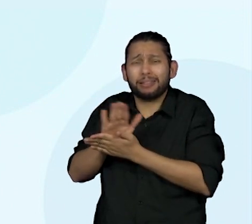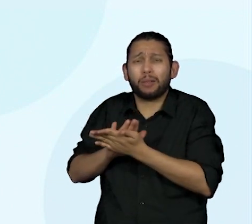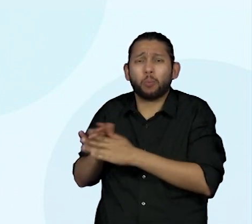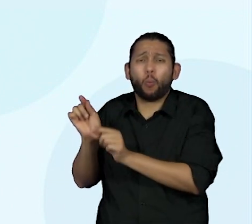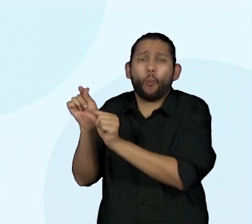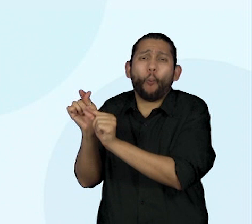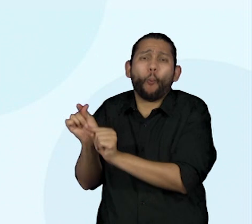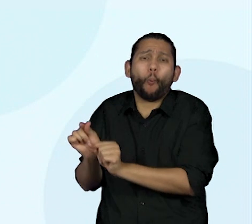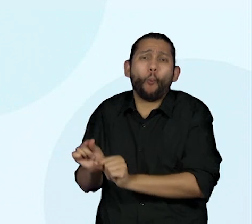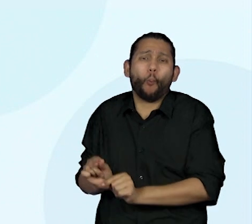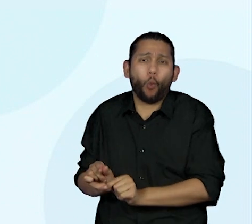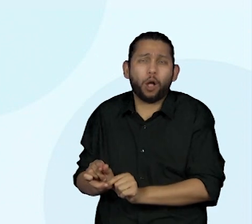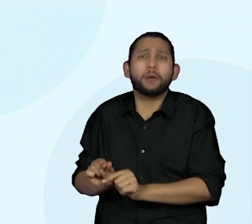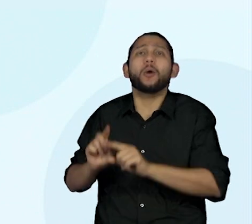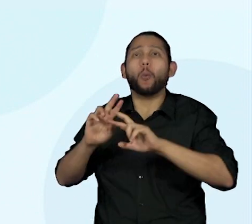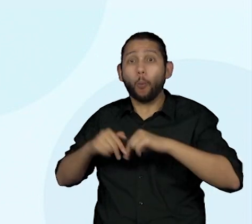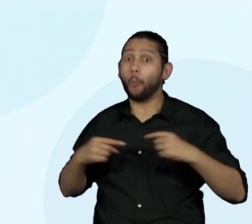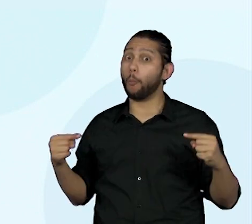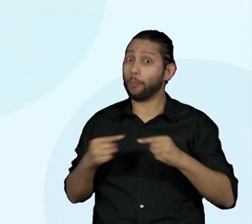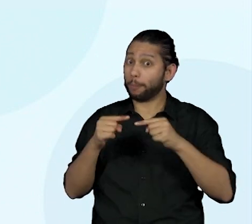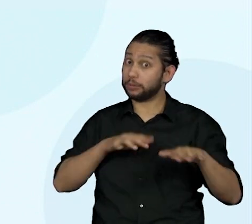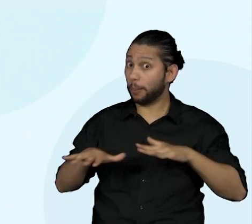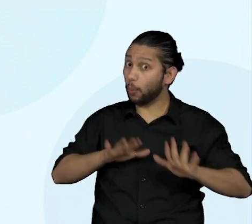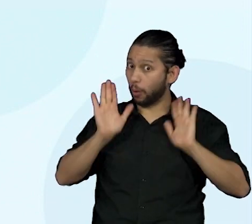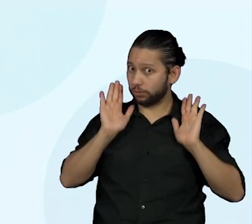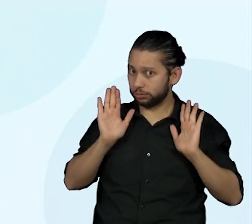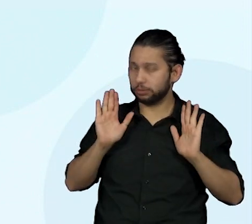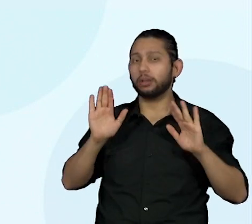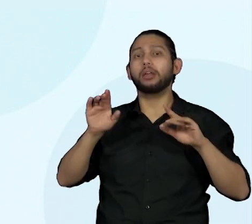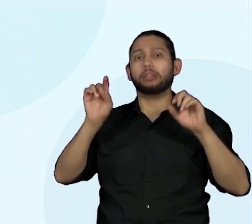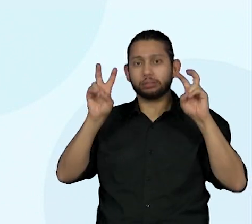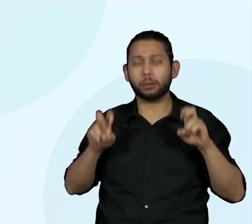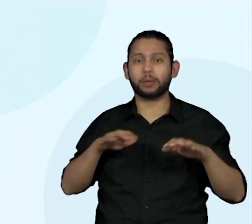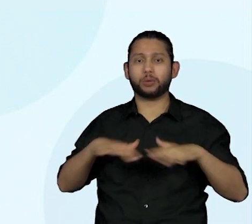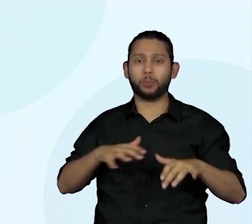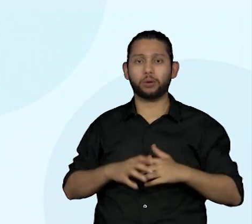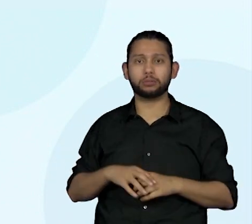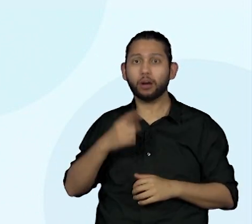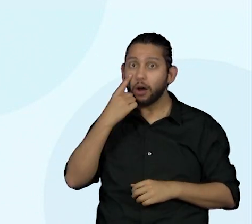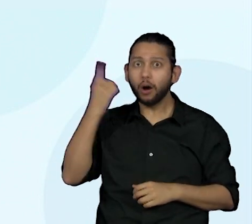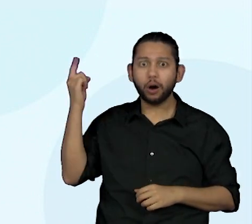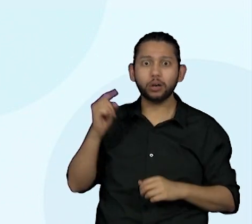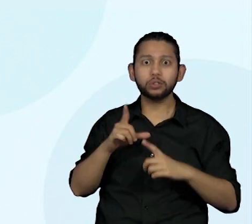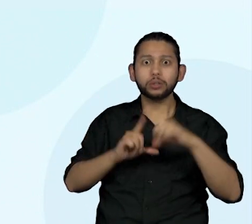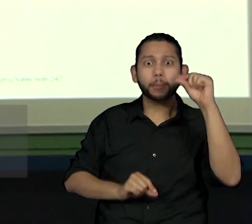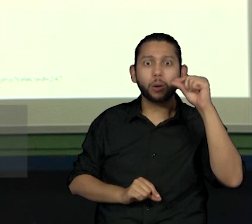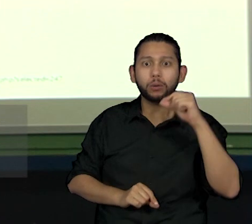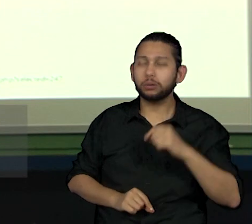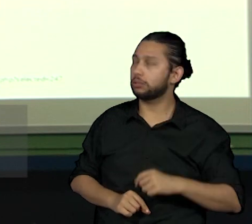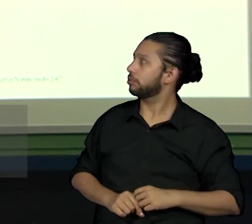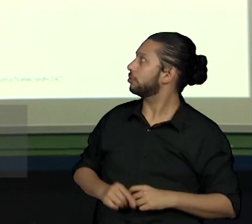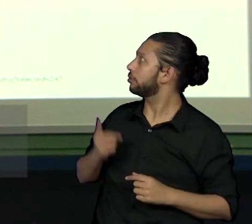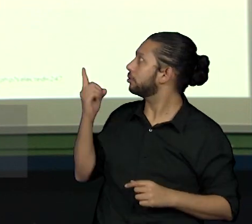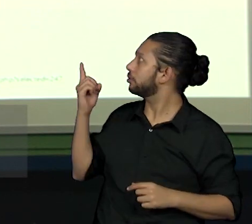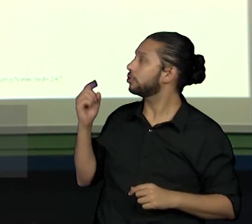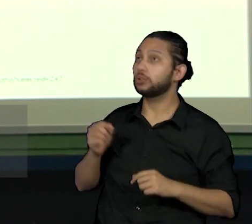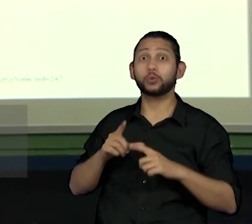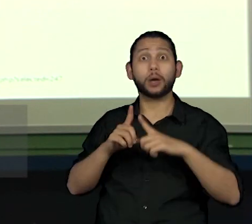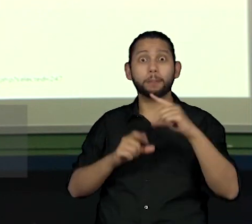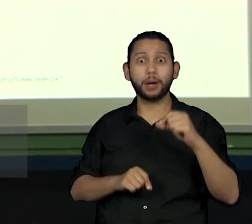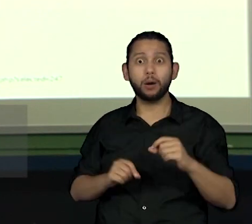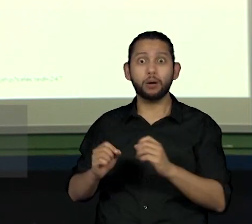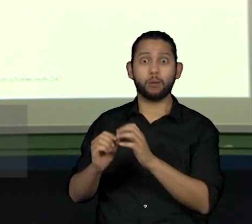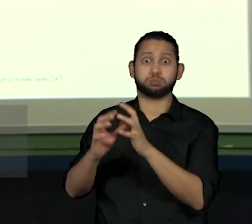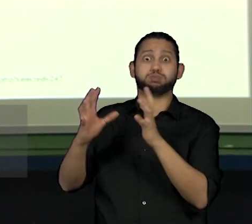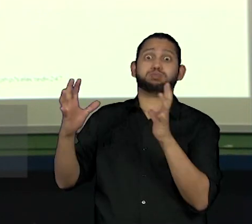teve poucas mortes relacionadas a terremoto nesse período. Olha o Japão. O Japão está bem maior aqui do que no mapa